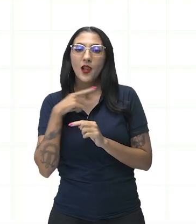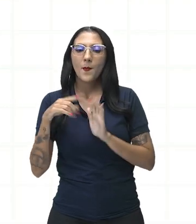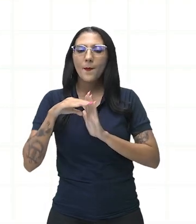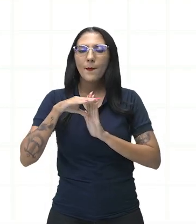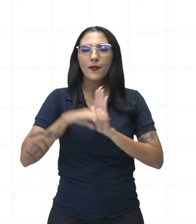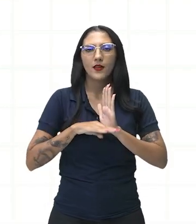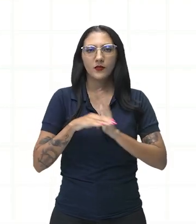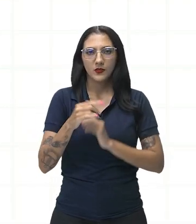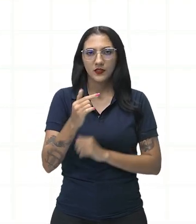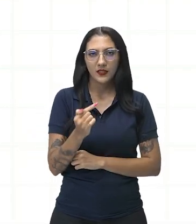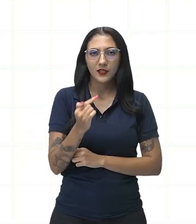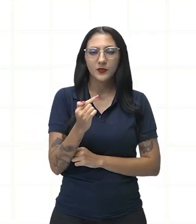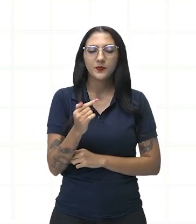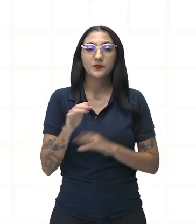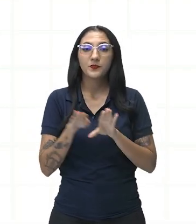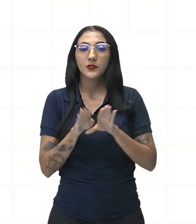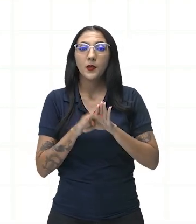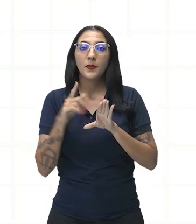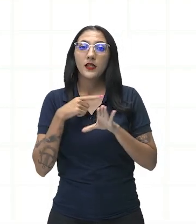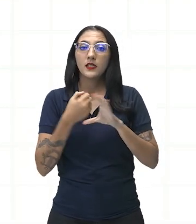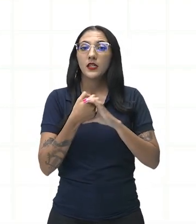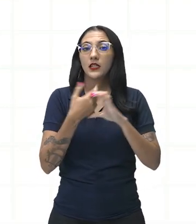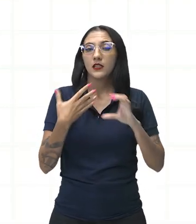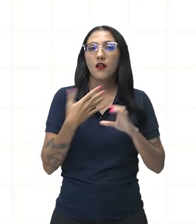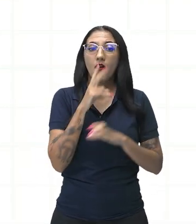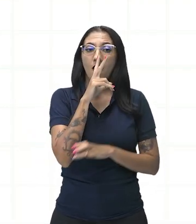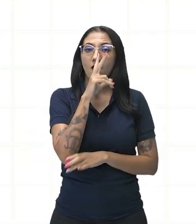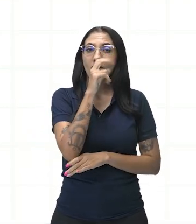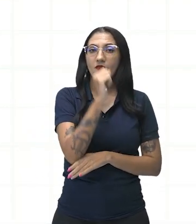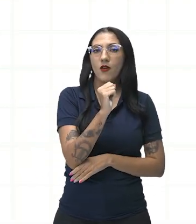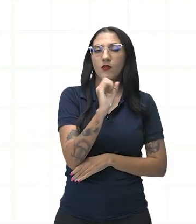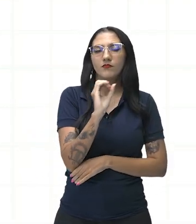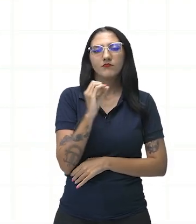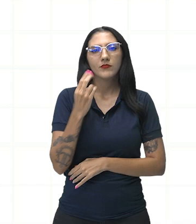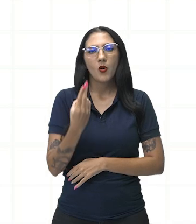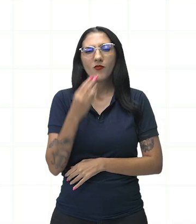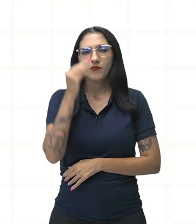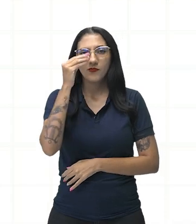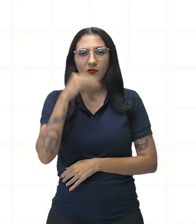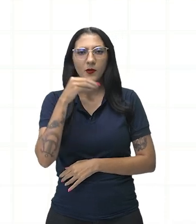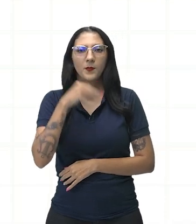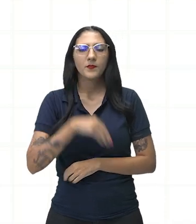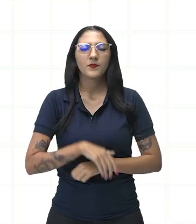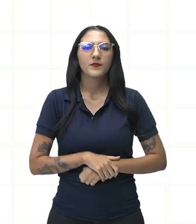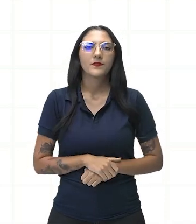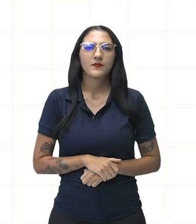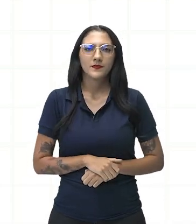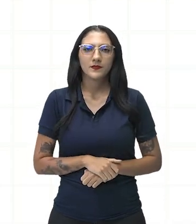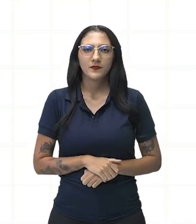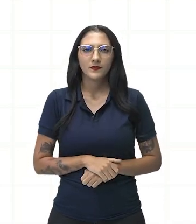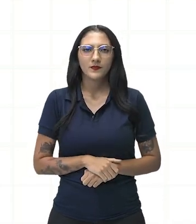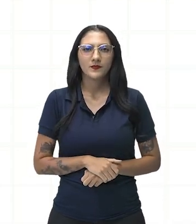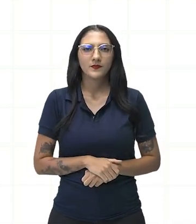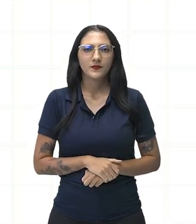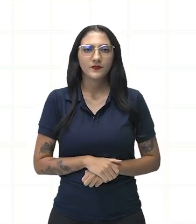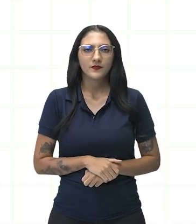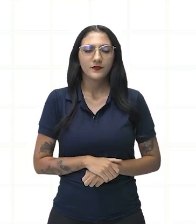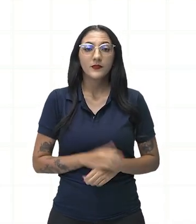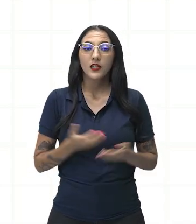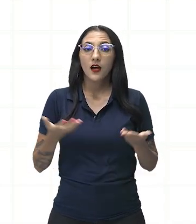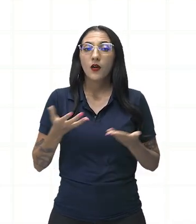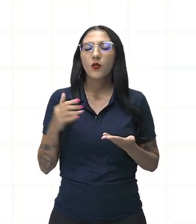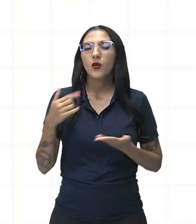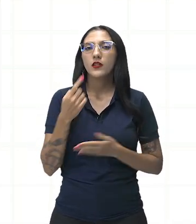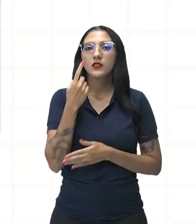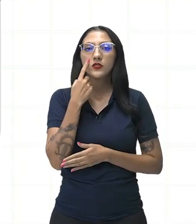e são classificados como forte ou fraco. Vamos verificar agora o ácido